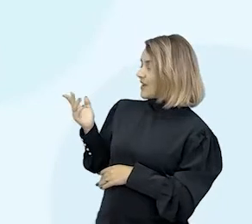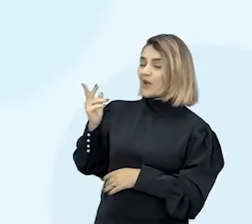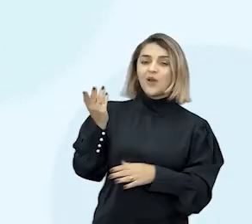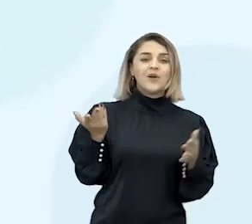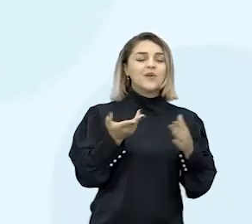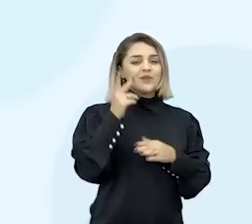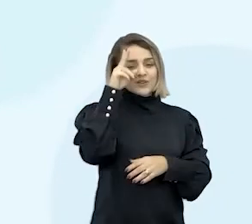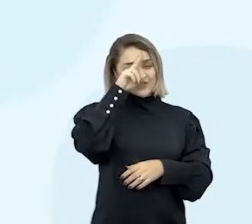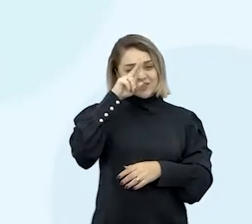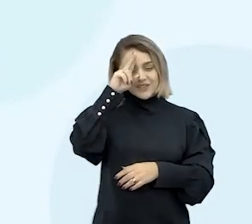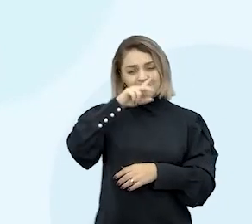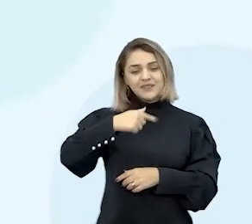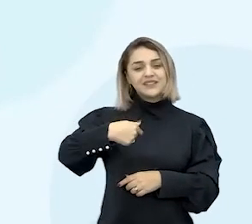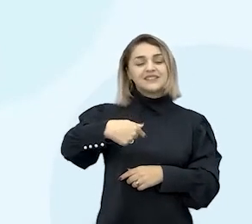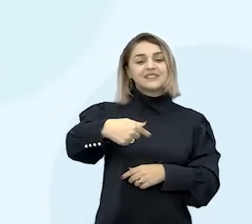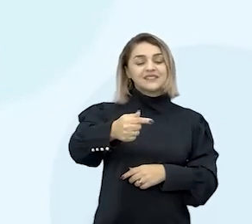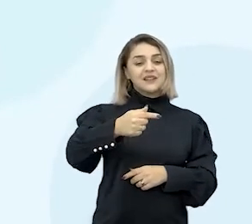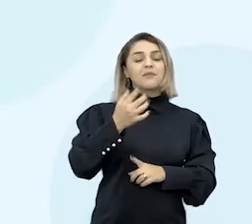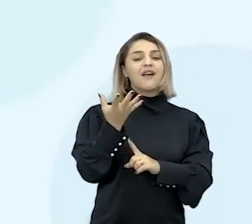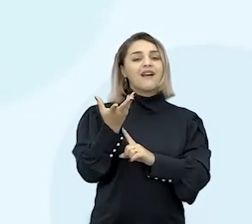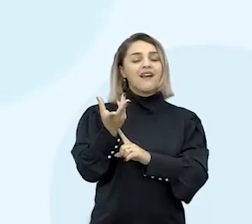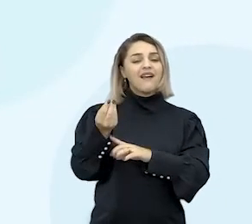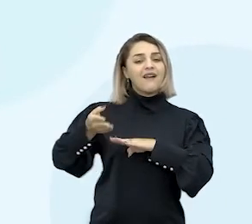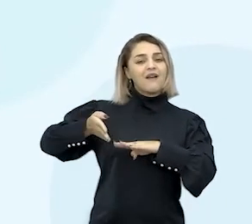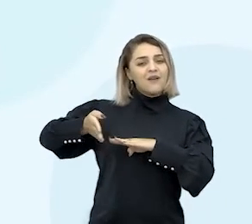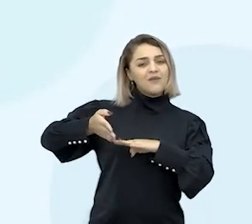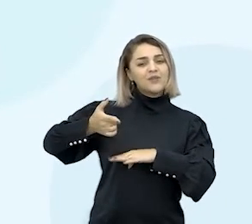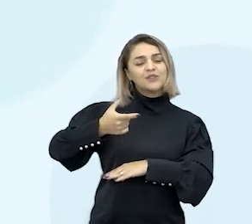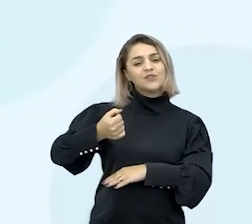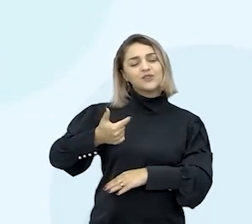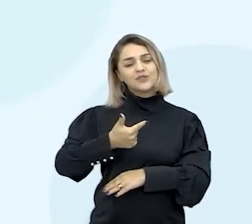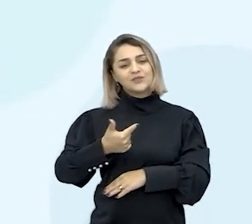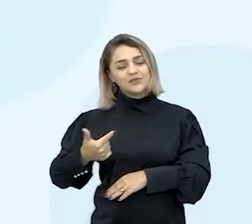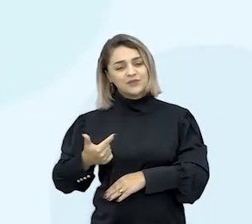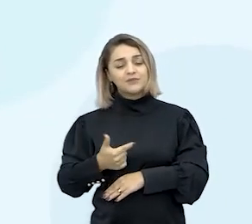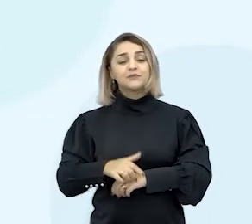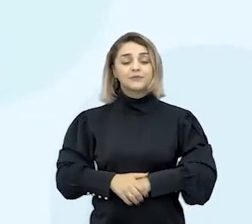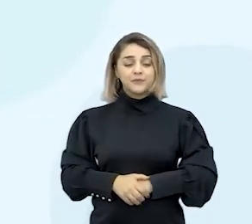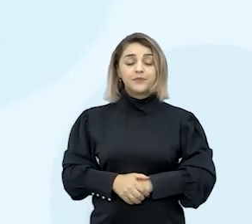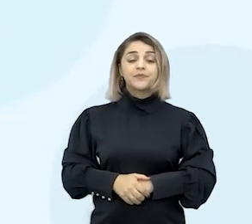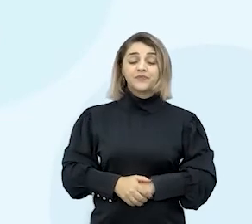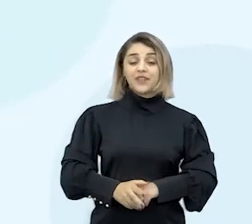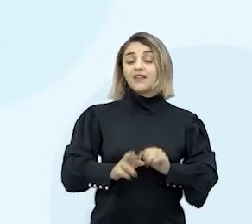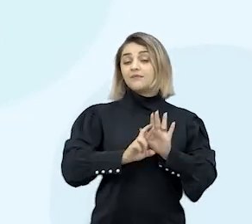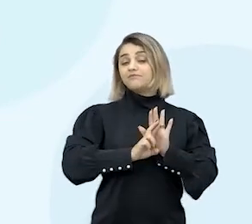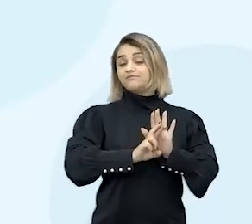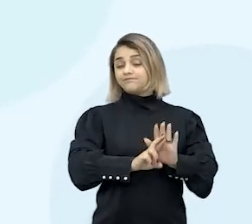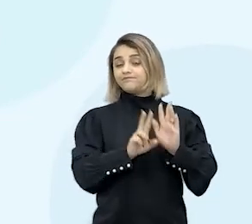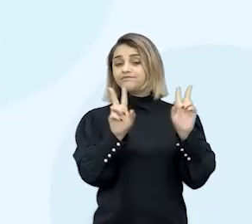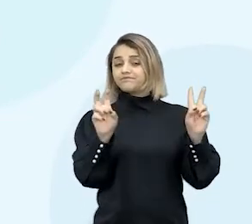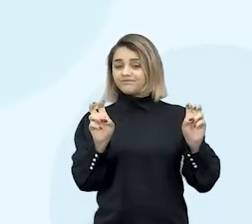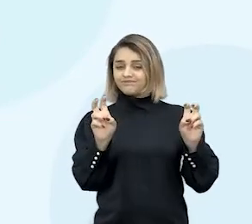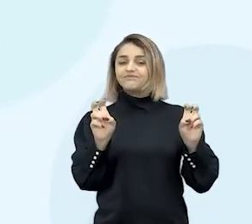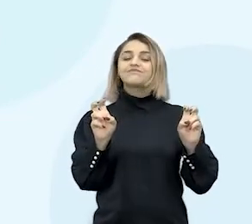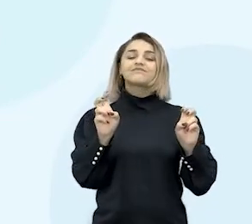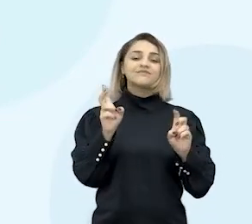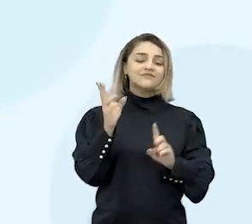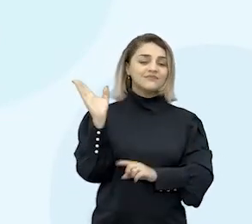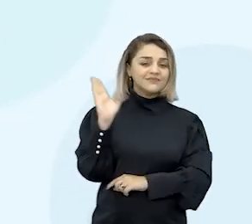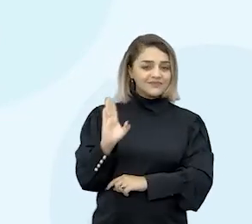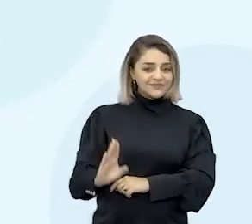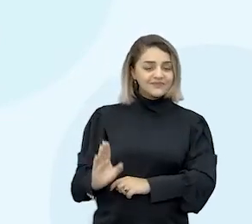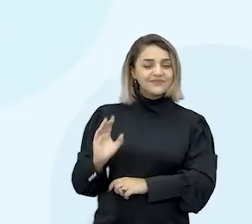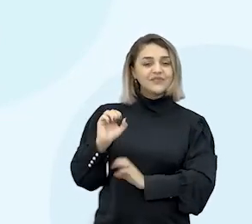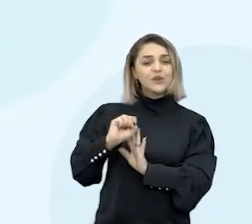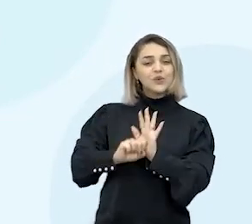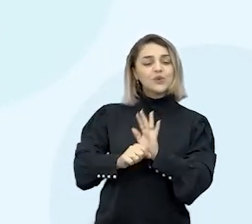debate sobre a Semana de Arte Moderna de 22, associando os pontos abordados com a questão da representatividade cultural do Brasil no século